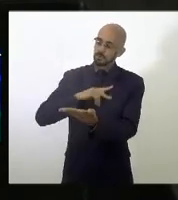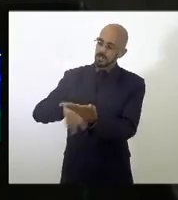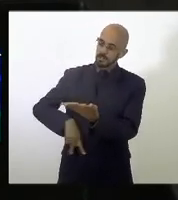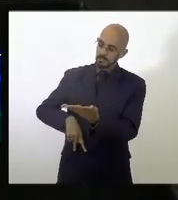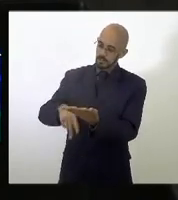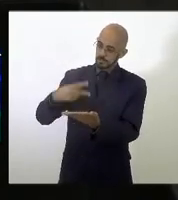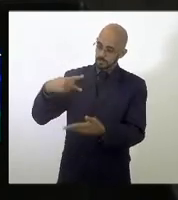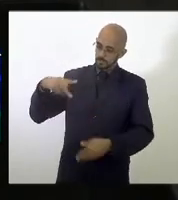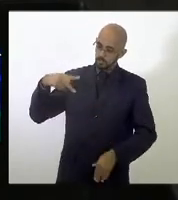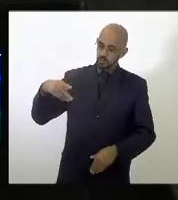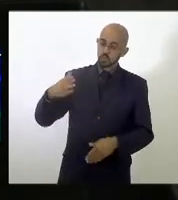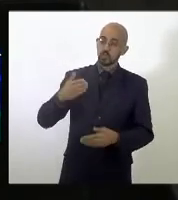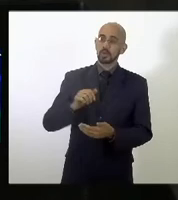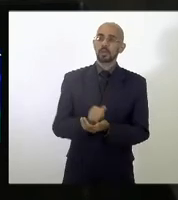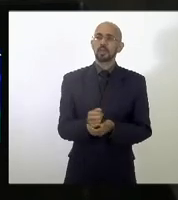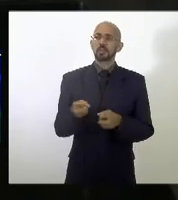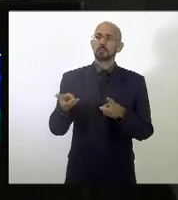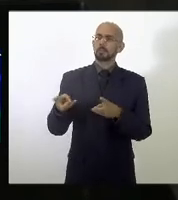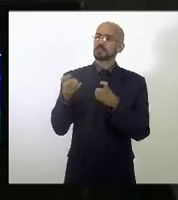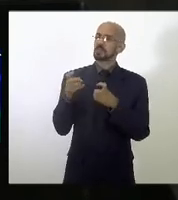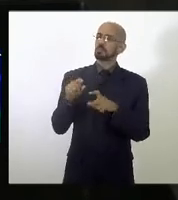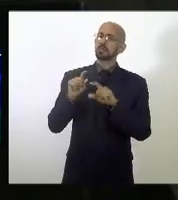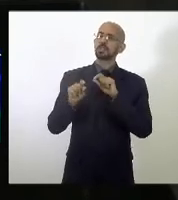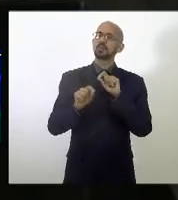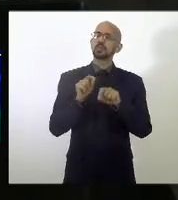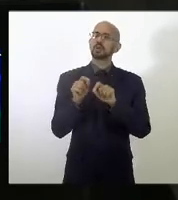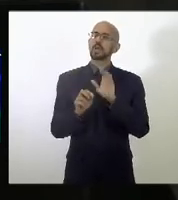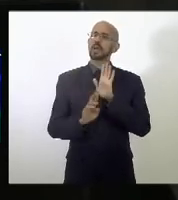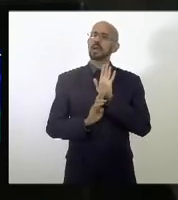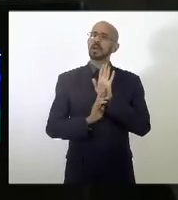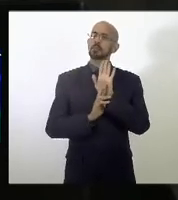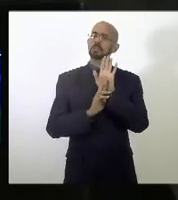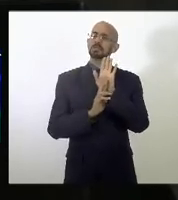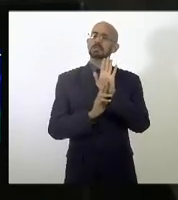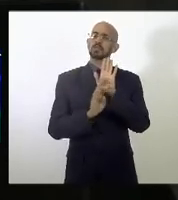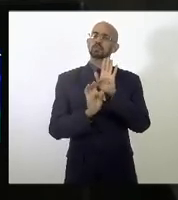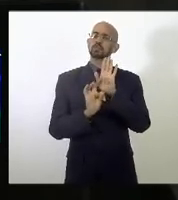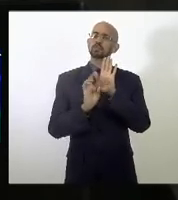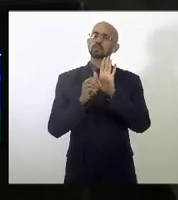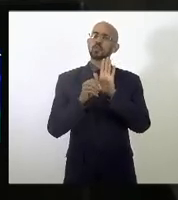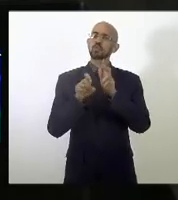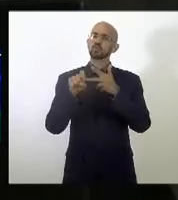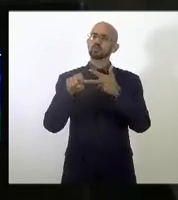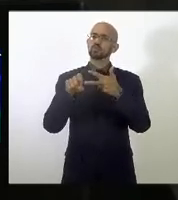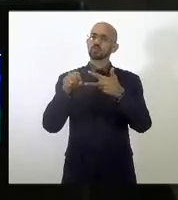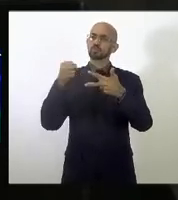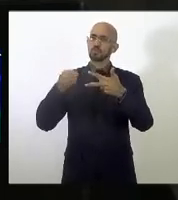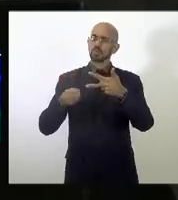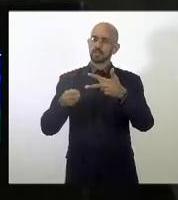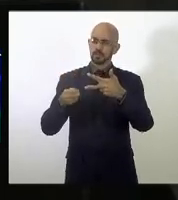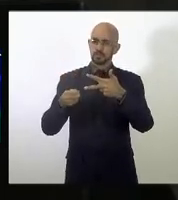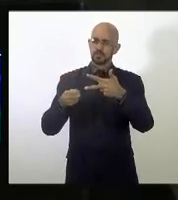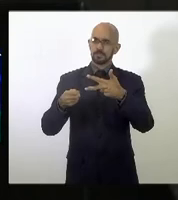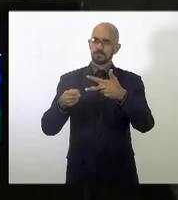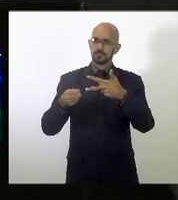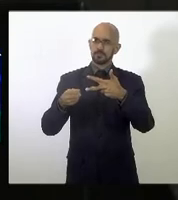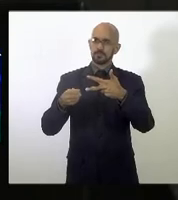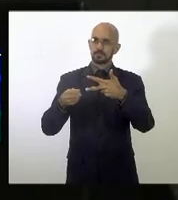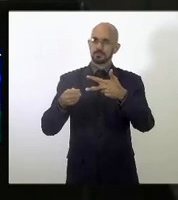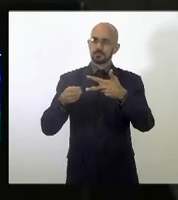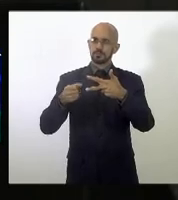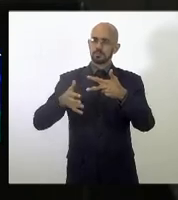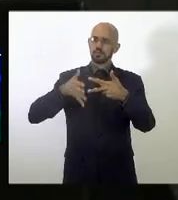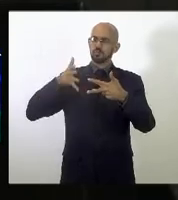Excelência, e vi a representação de todos os poderes e um